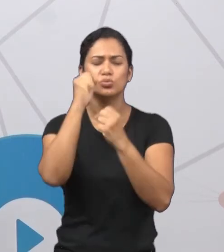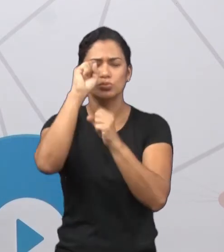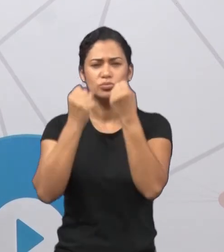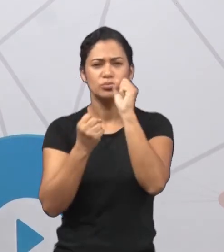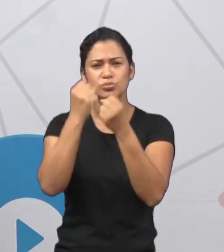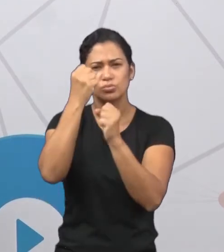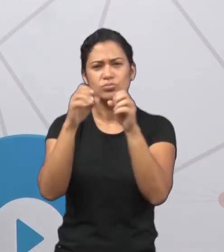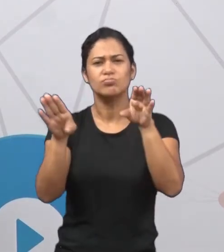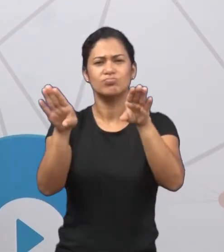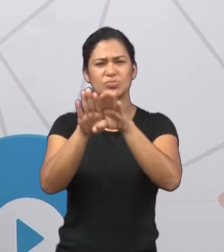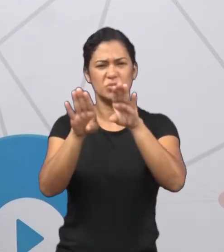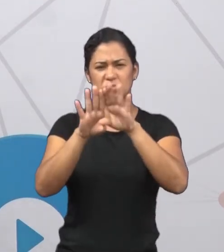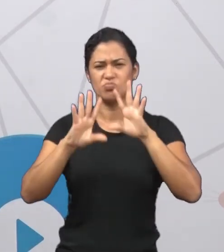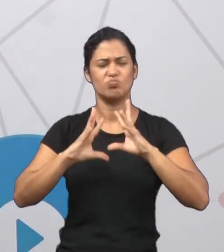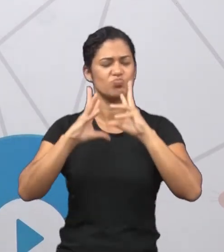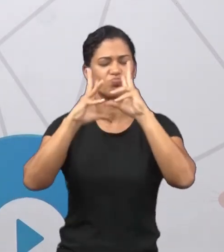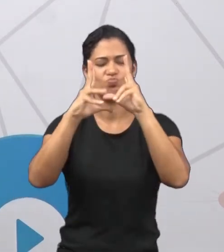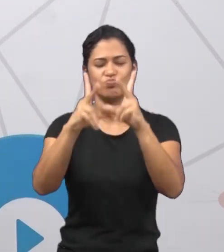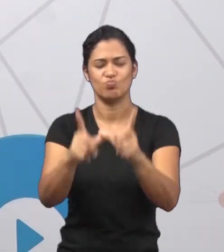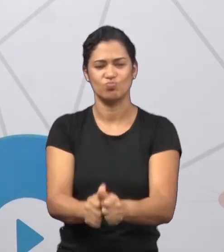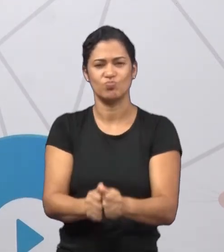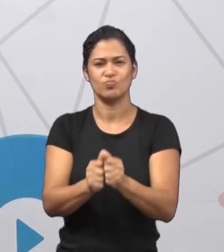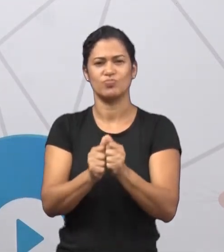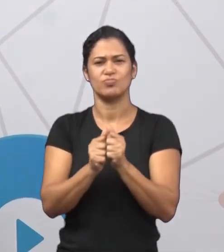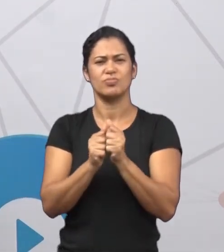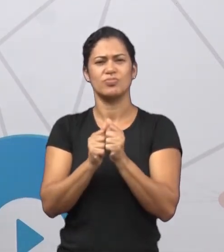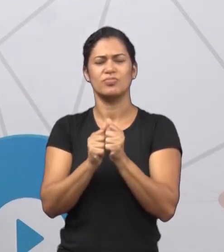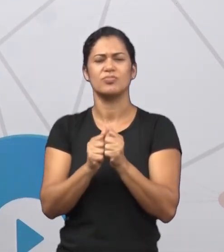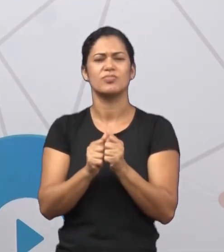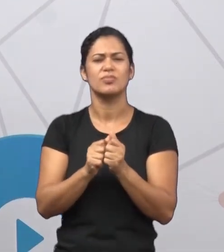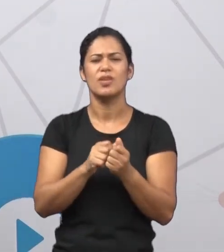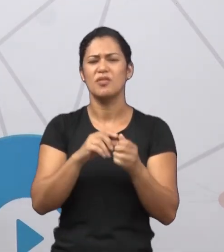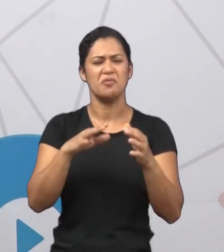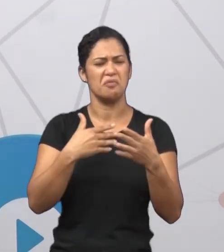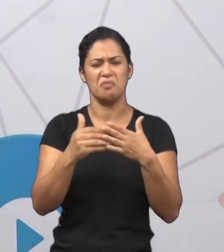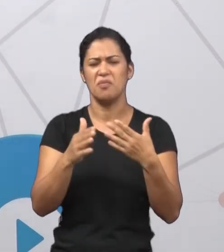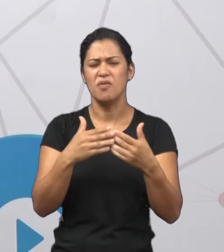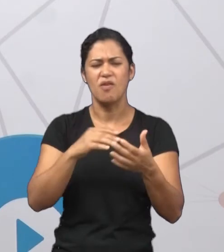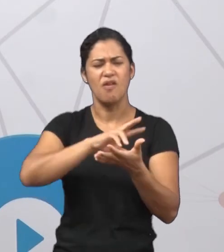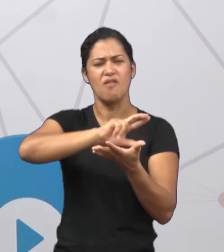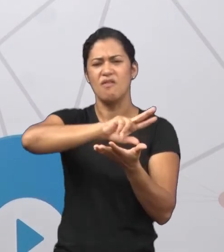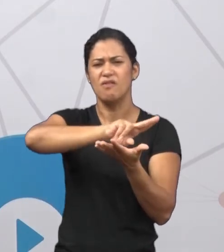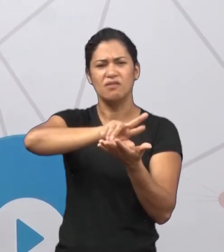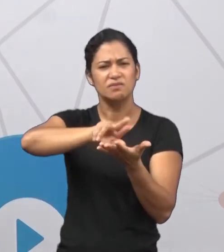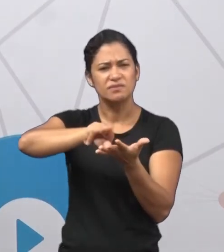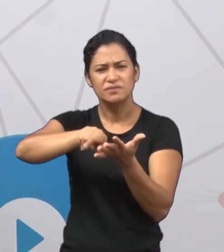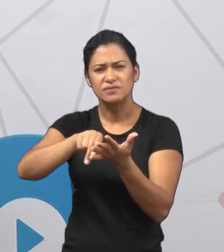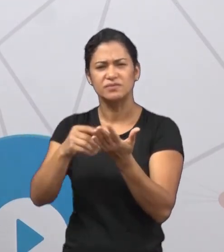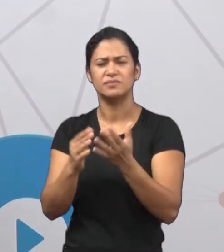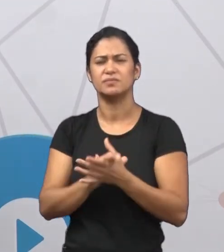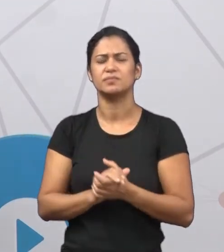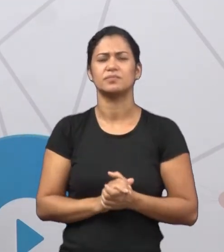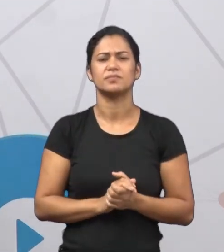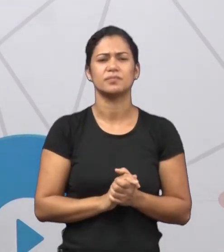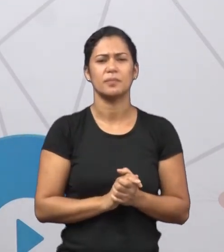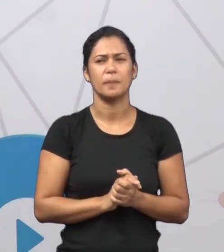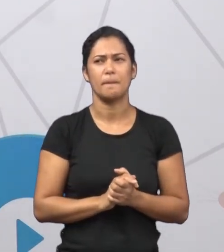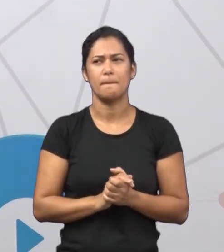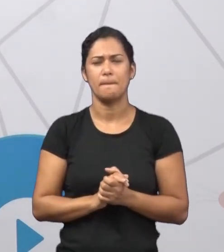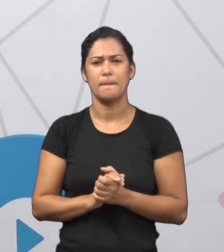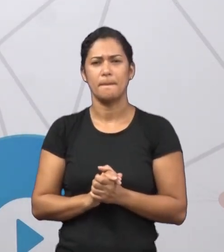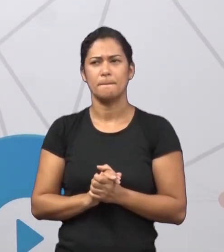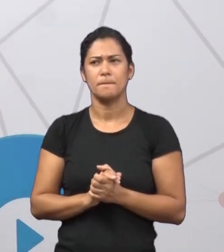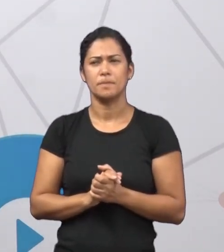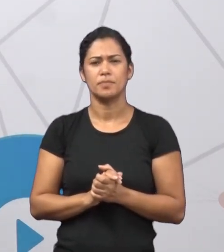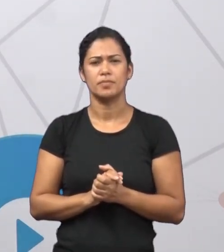indústrias, mas vai ter tudo. Isso daí pode ter vários, pode ter misturado um tanto de um, tanto de outro,